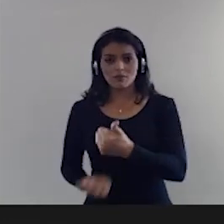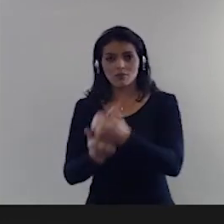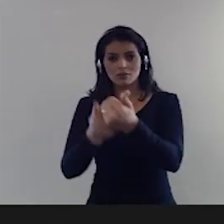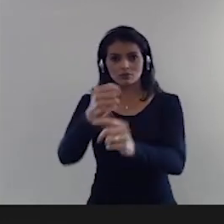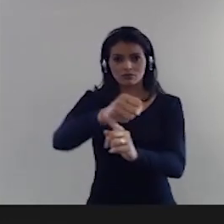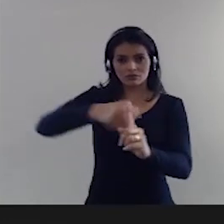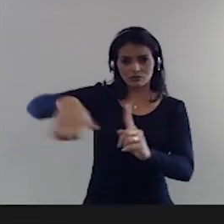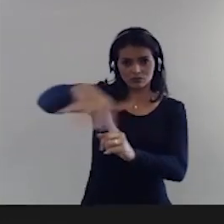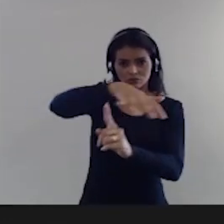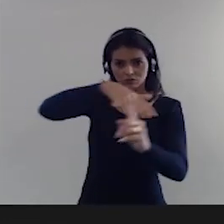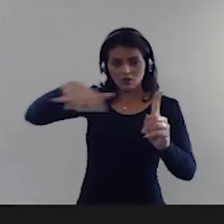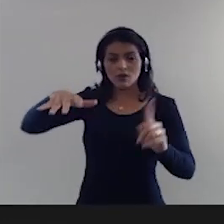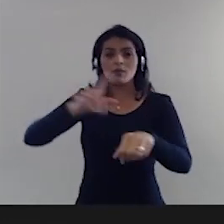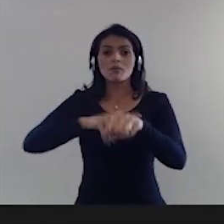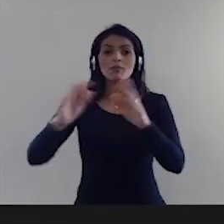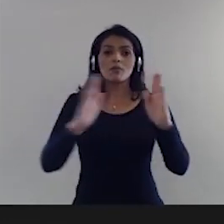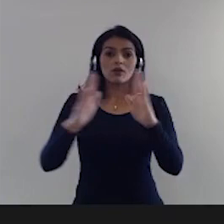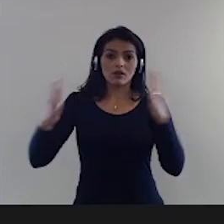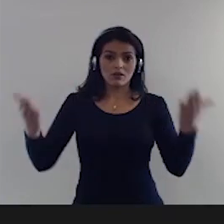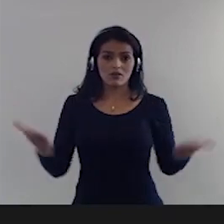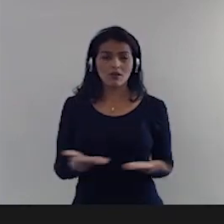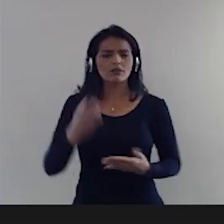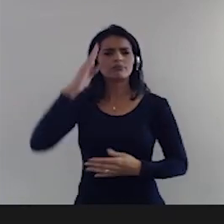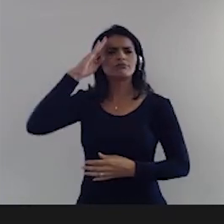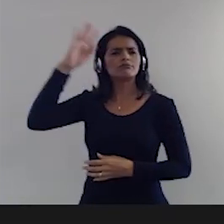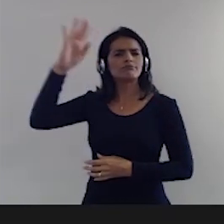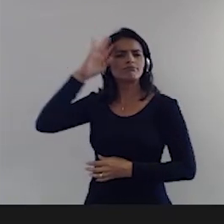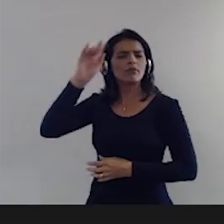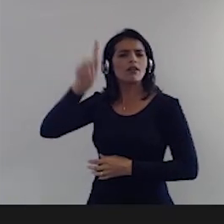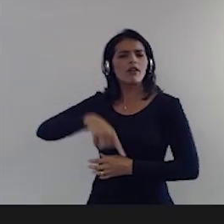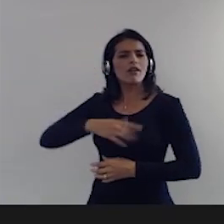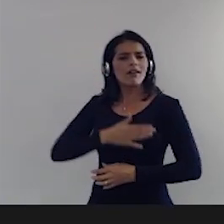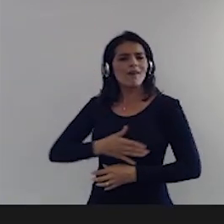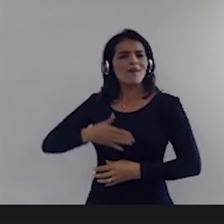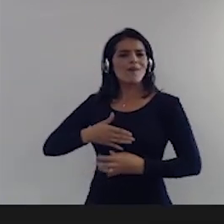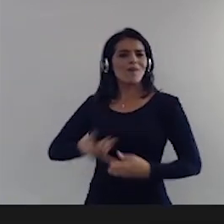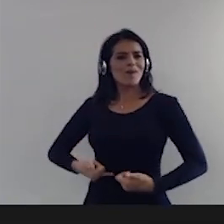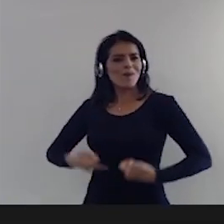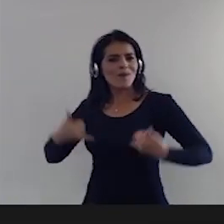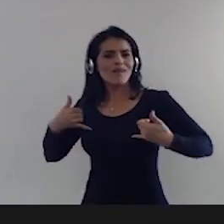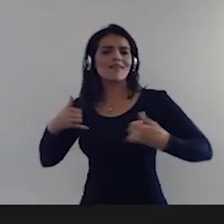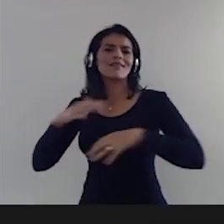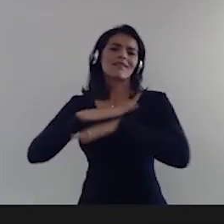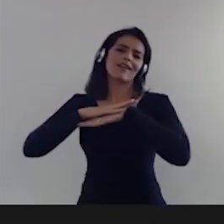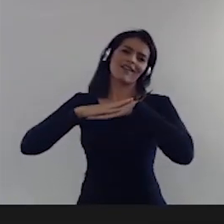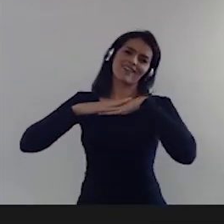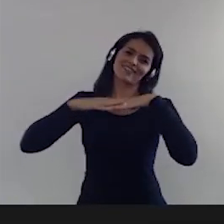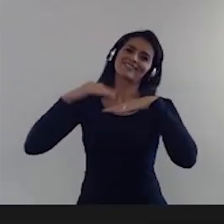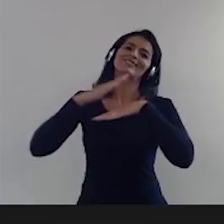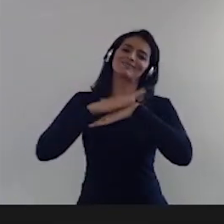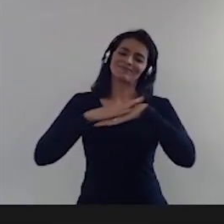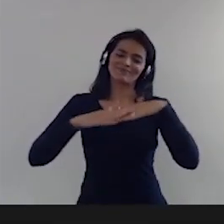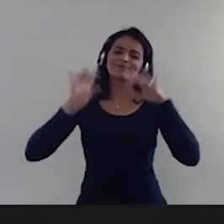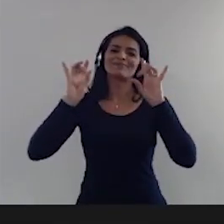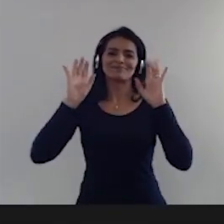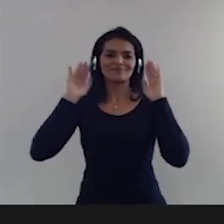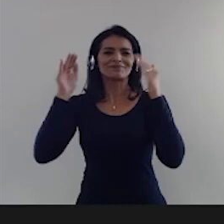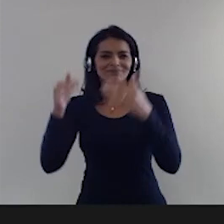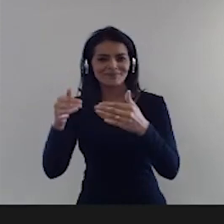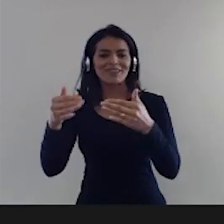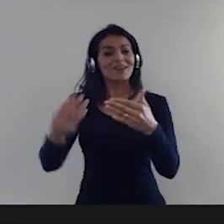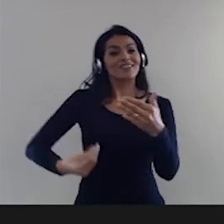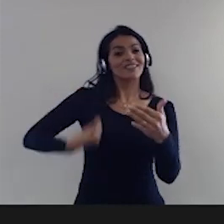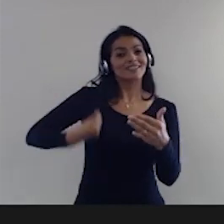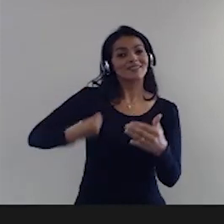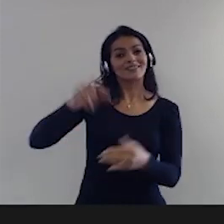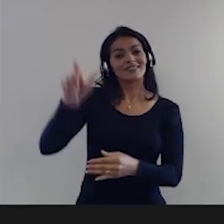sociedade, e nesse momento fazer essa reflexão é uma grande honra, é um carinho muito grande, inclusive em especial por estar